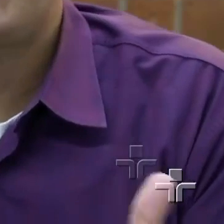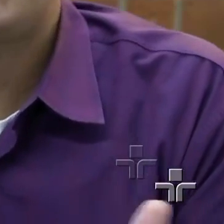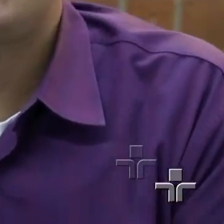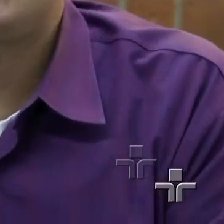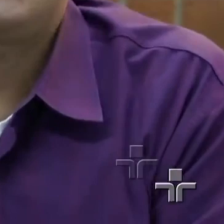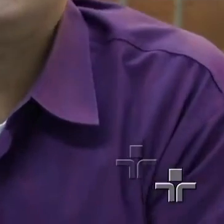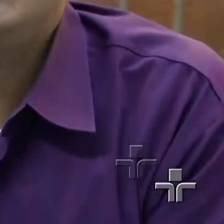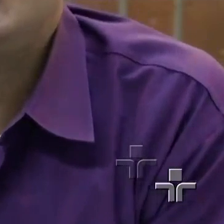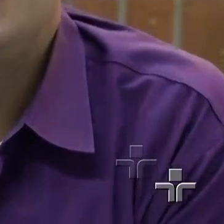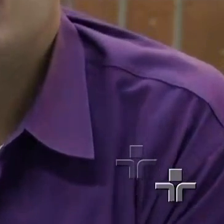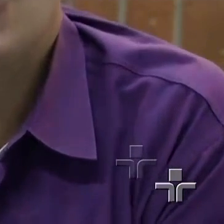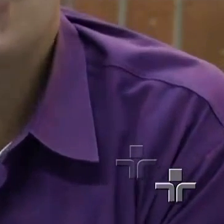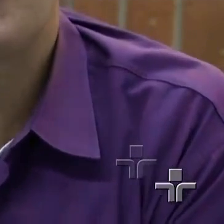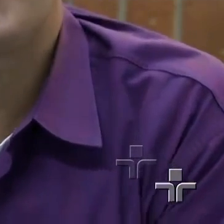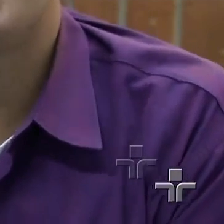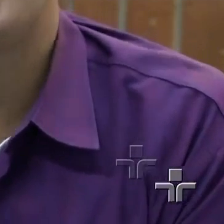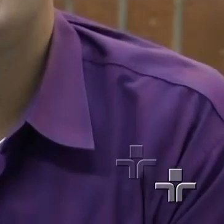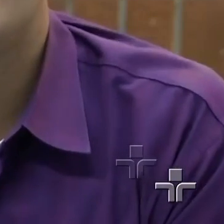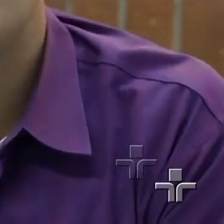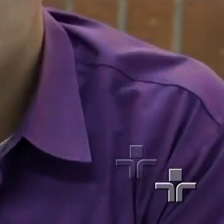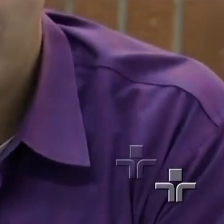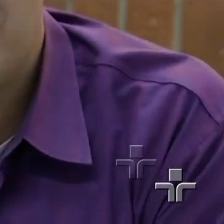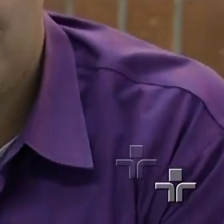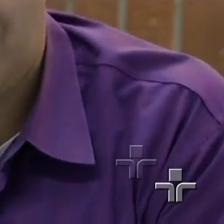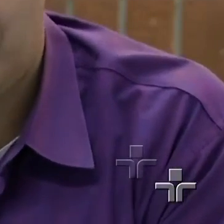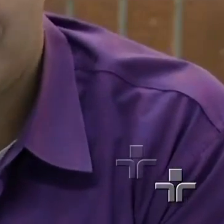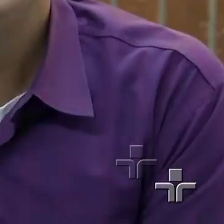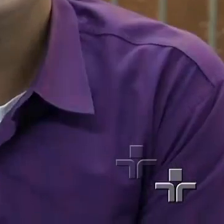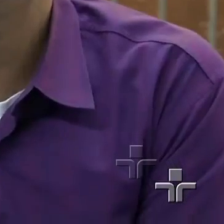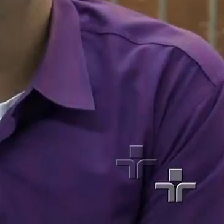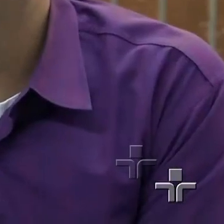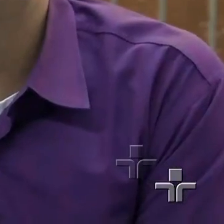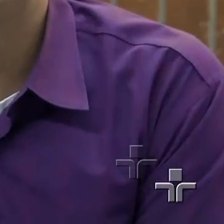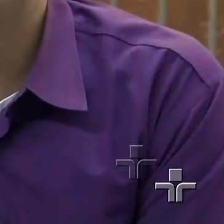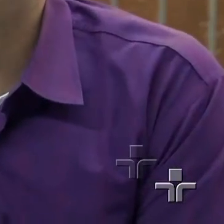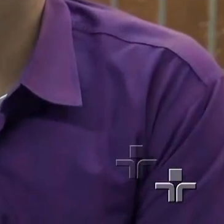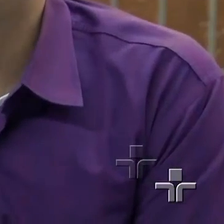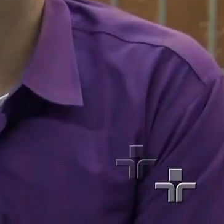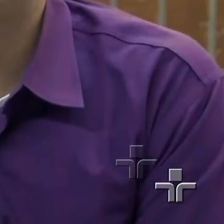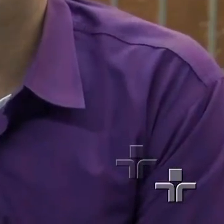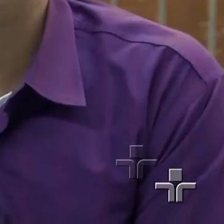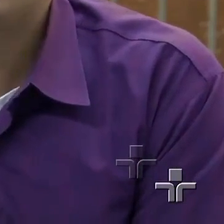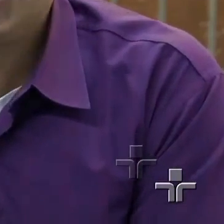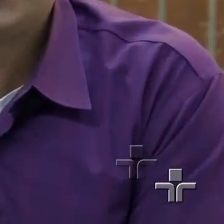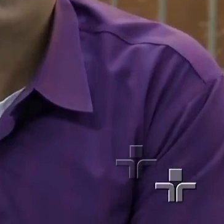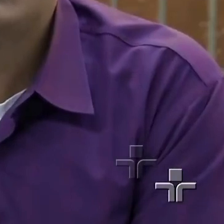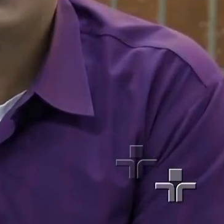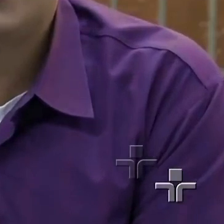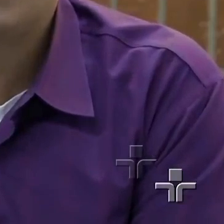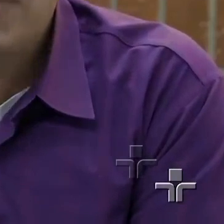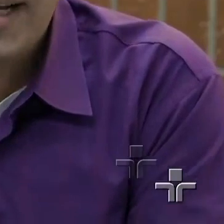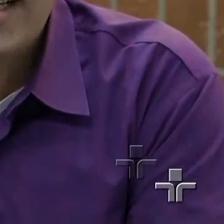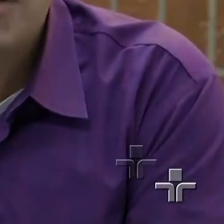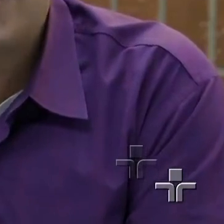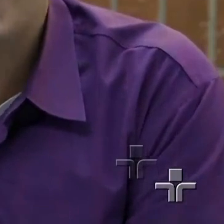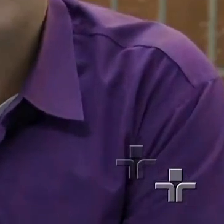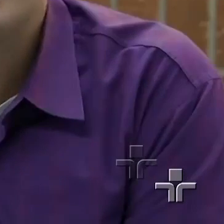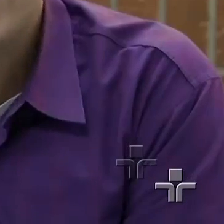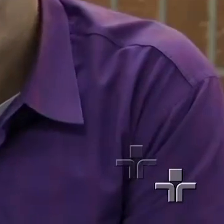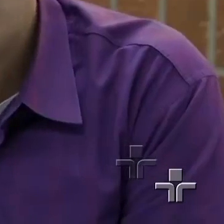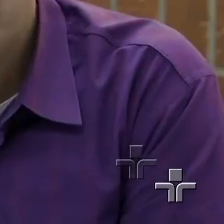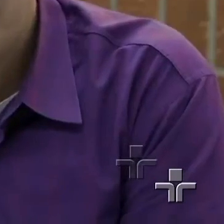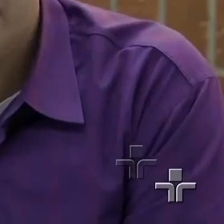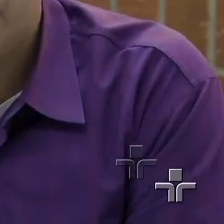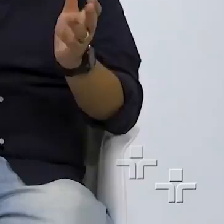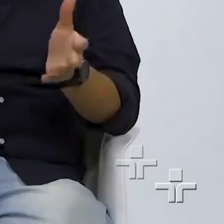começando agora o Marcas e Cidadania, o nosso programa aqui na Cultura Digital. E a cada semana a gente mostra um projeto social que uma grande marca